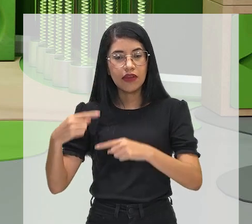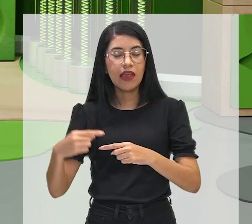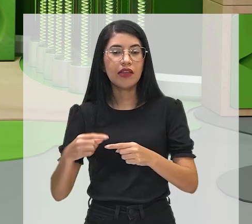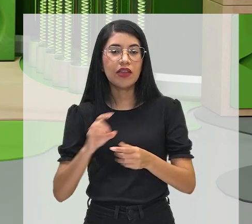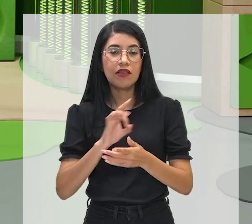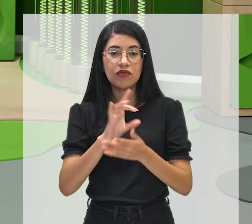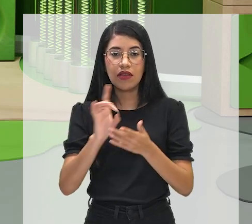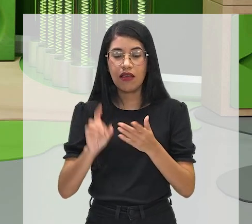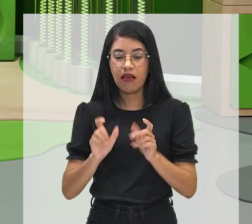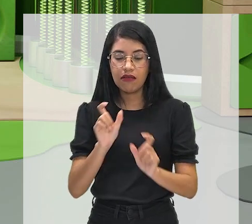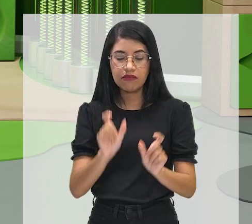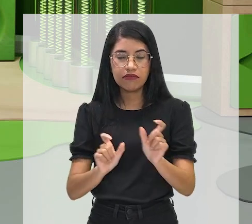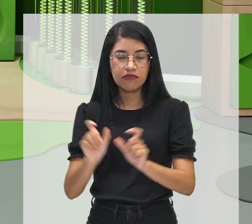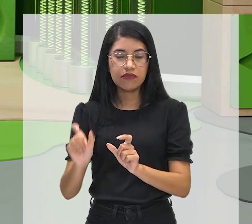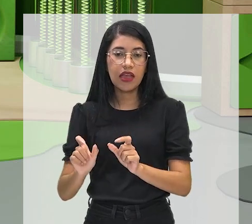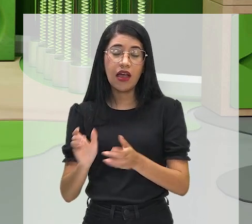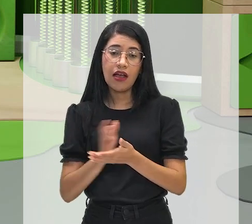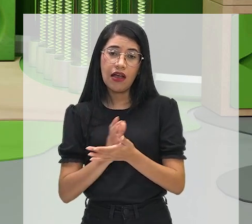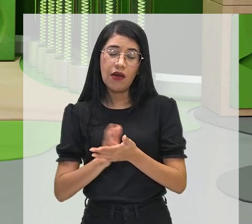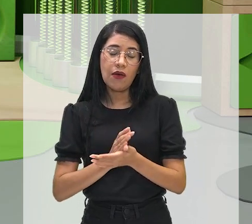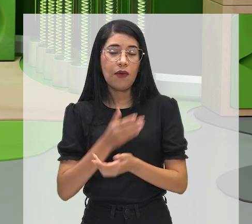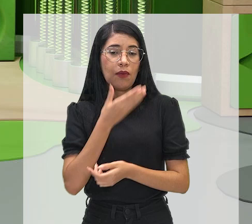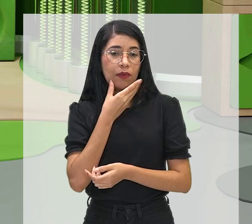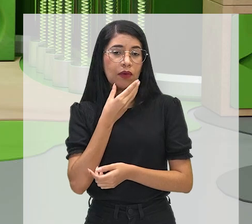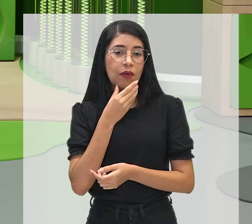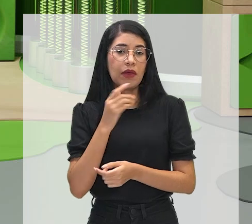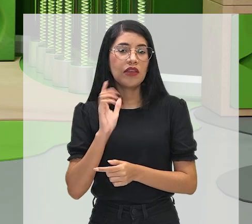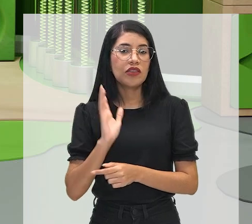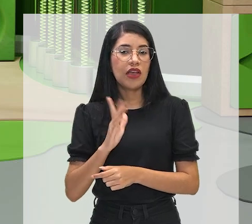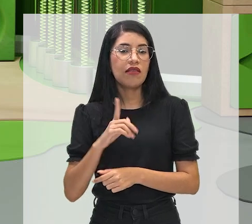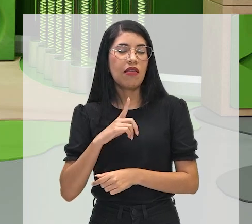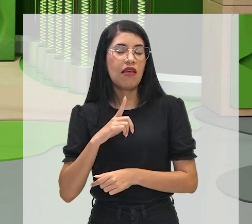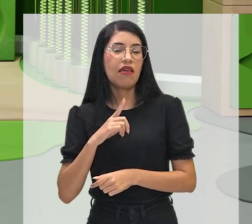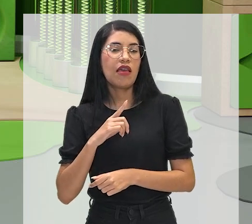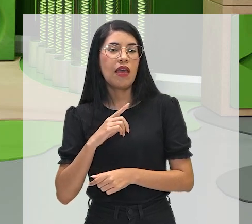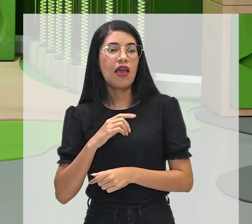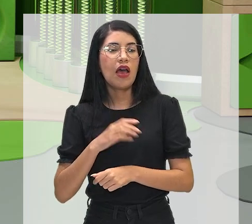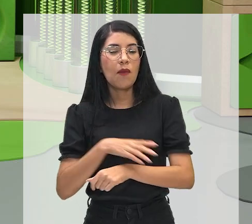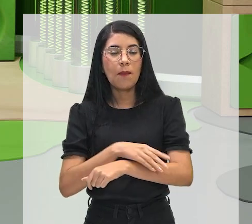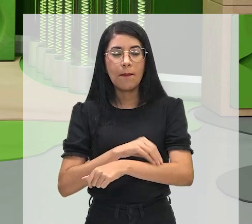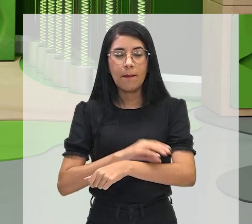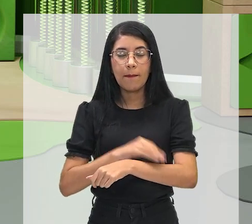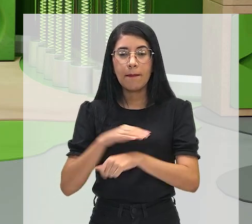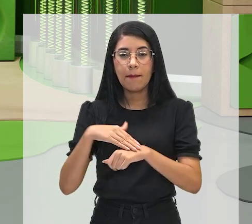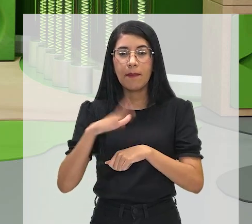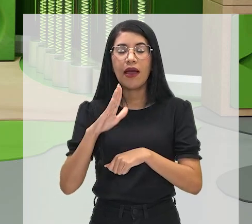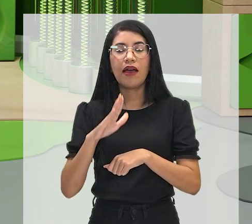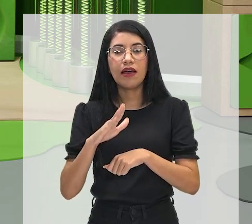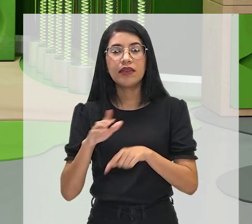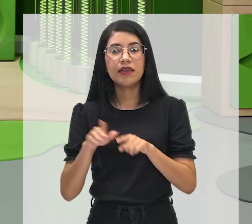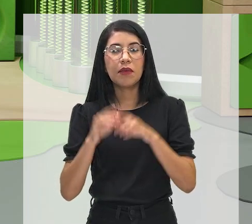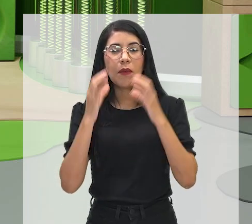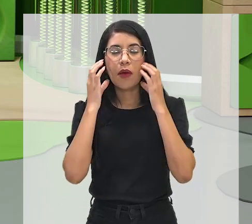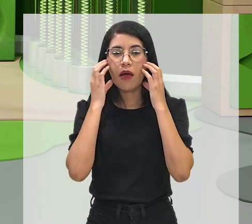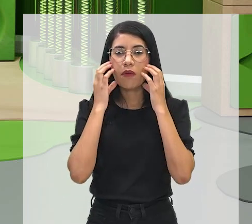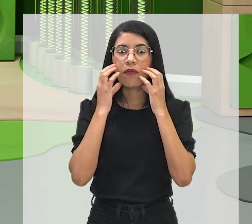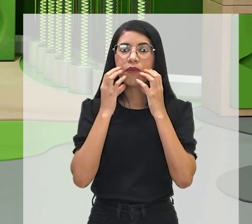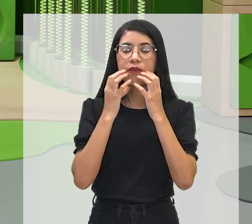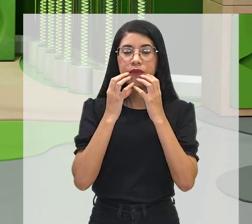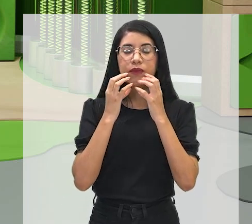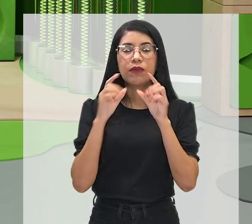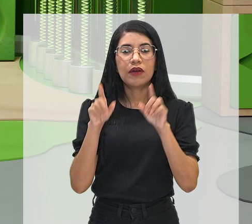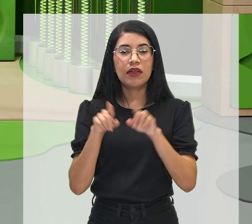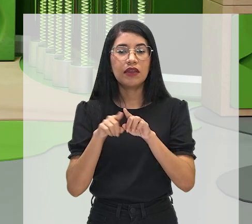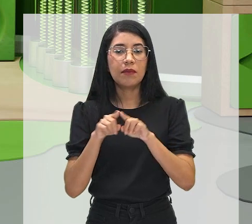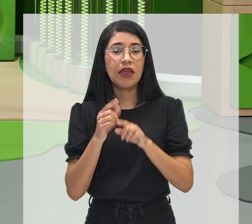cada pessoa. Alguns homens vão ter uma predisposição genética a desenvolver mais pelos, né? Então vão ter uma barba ali um pouco